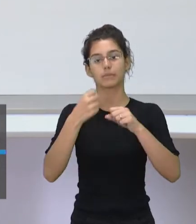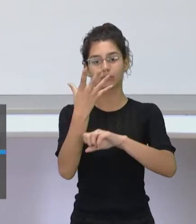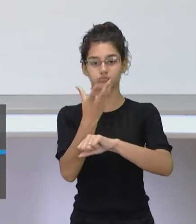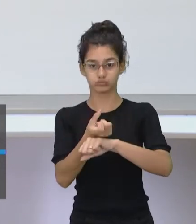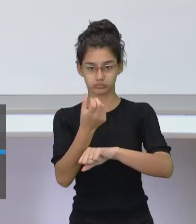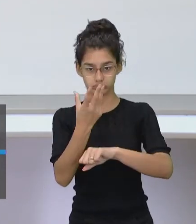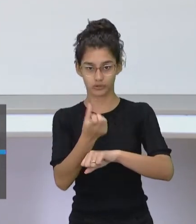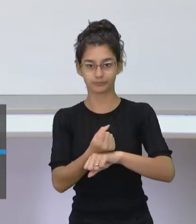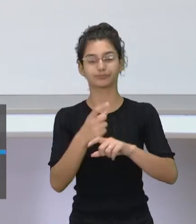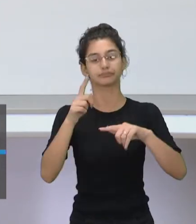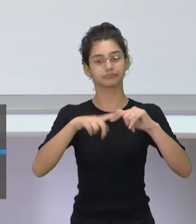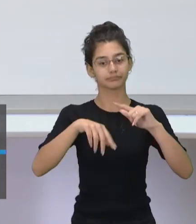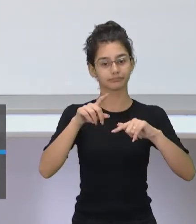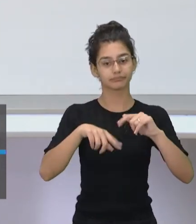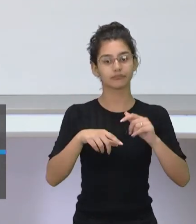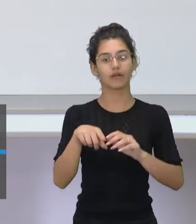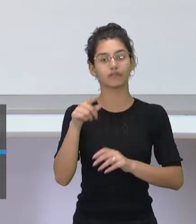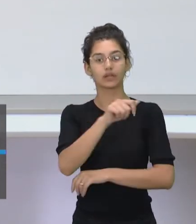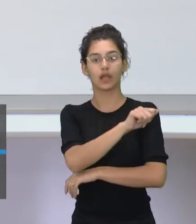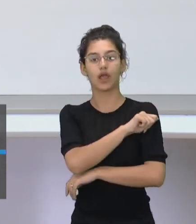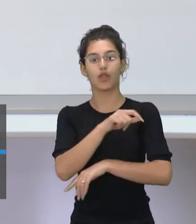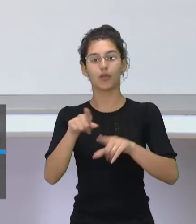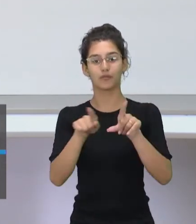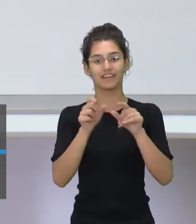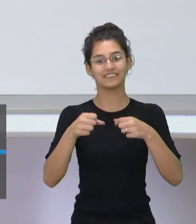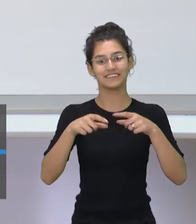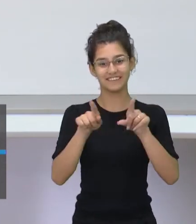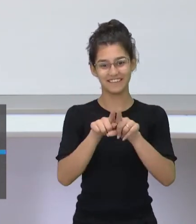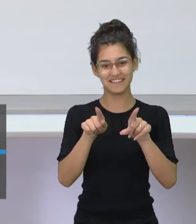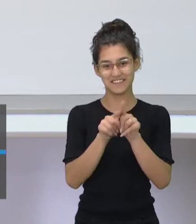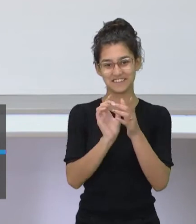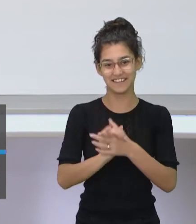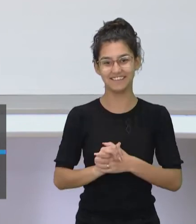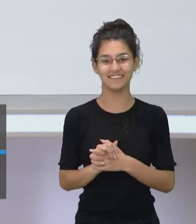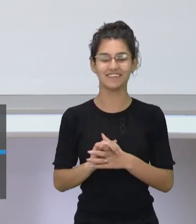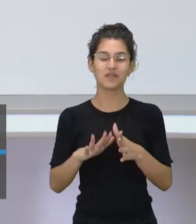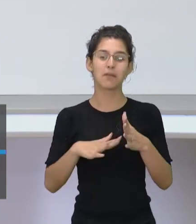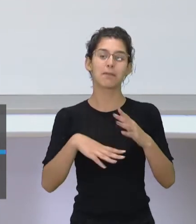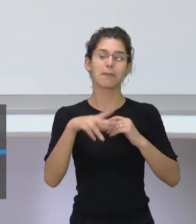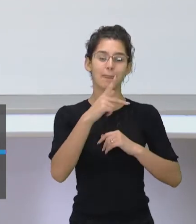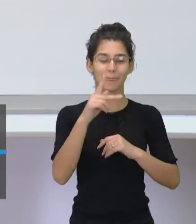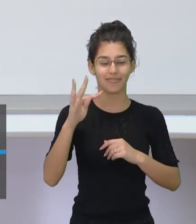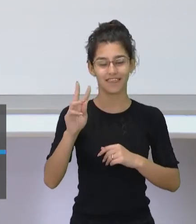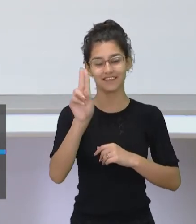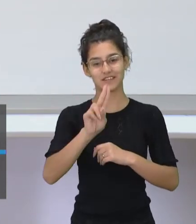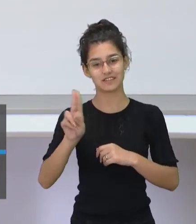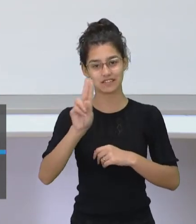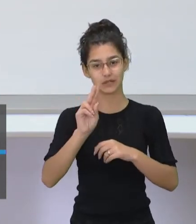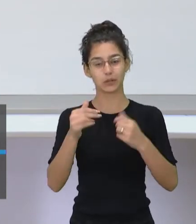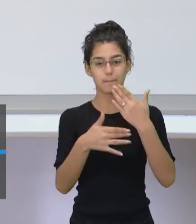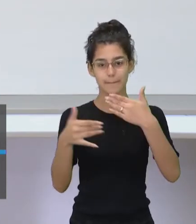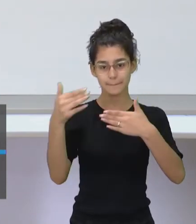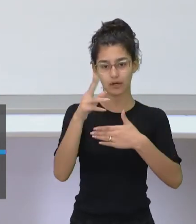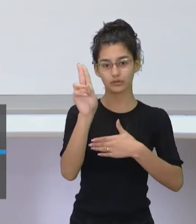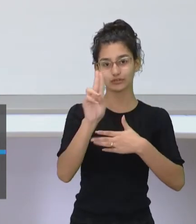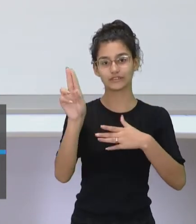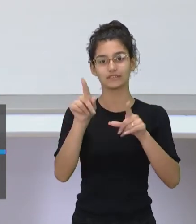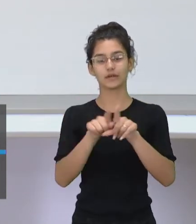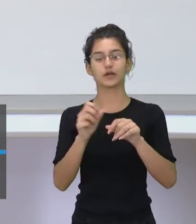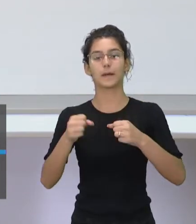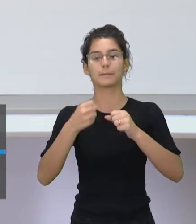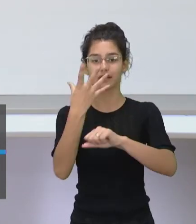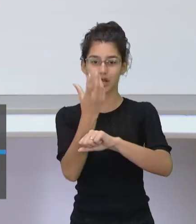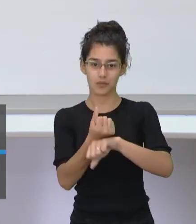o material, você aluno também pode baixar esse mesmo PPT que eu estou usando, esse PowerPoint que eu estou usando, você pode